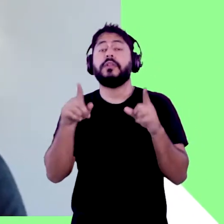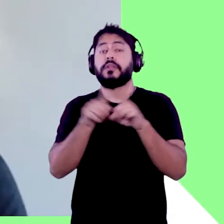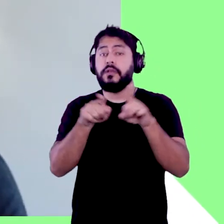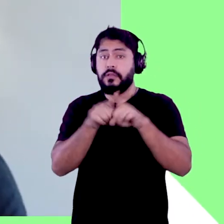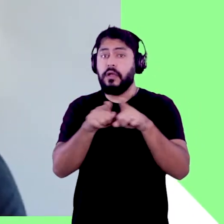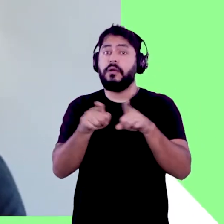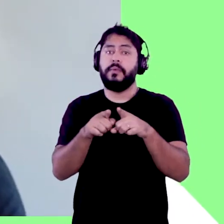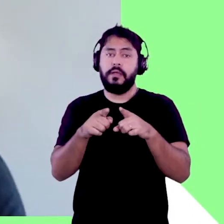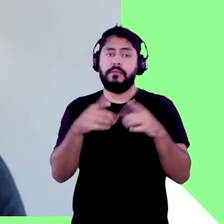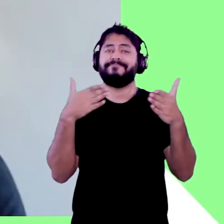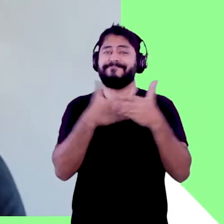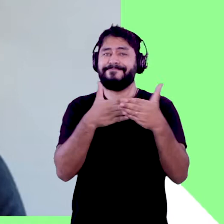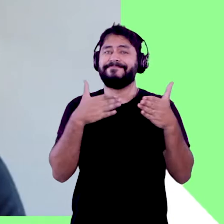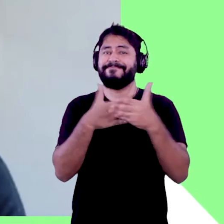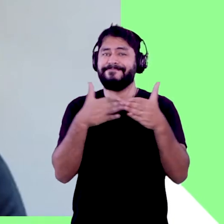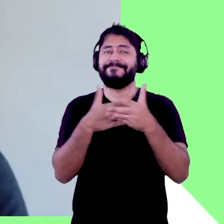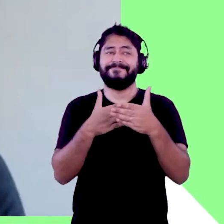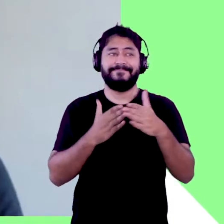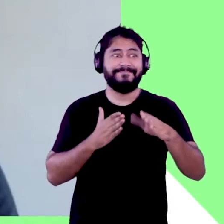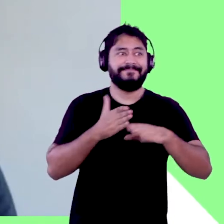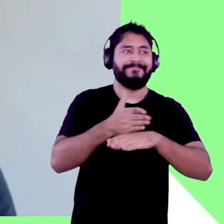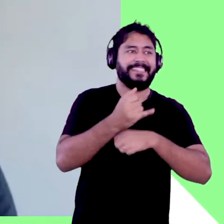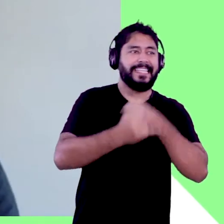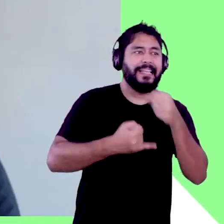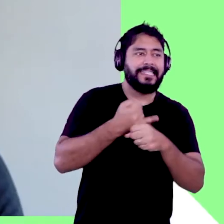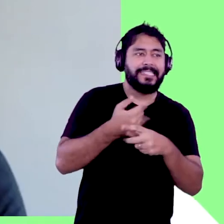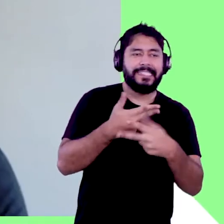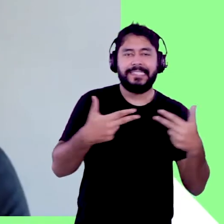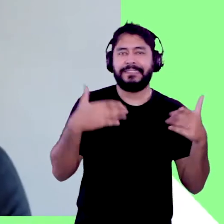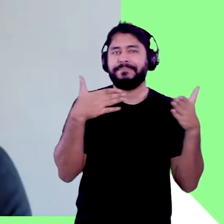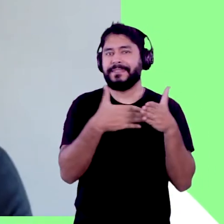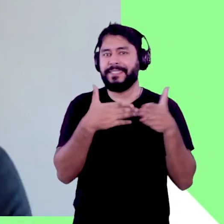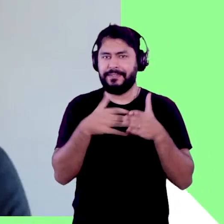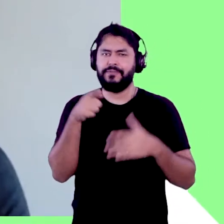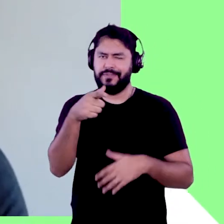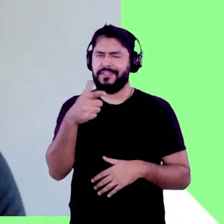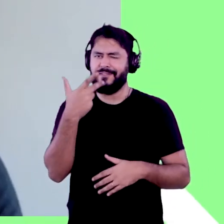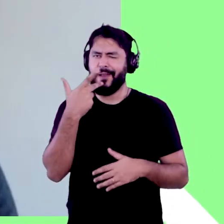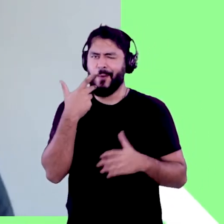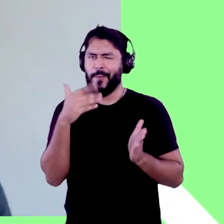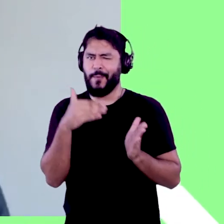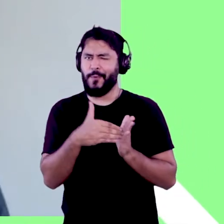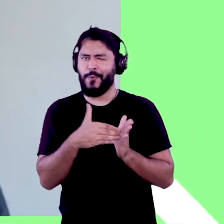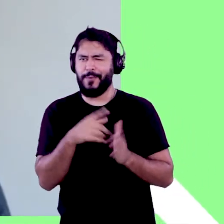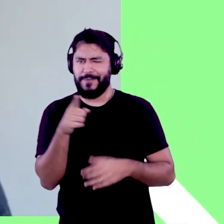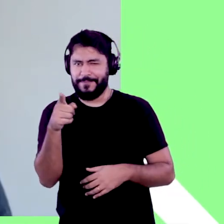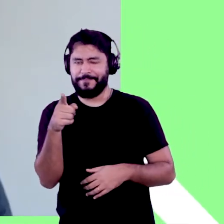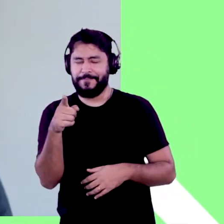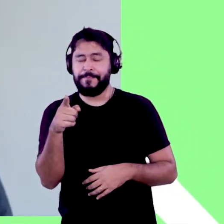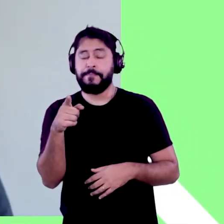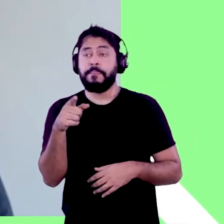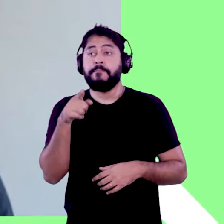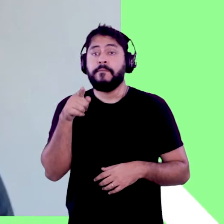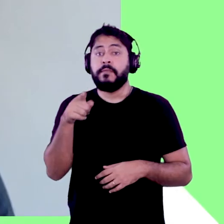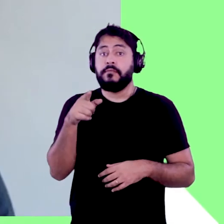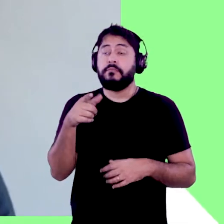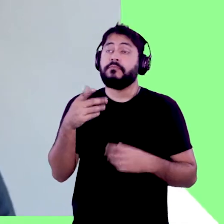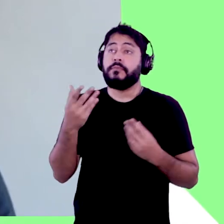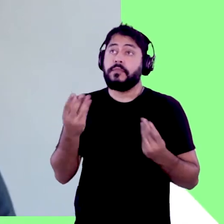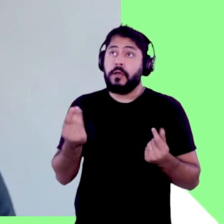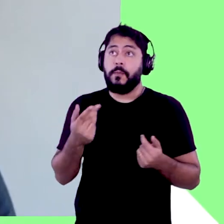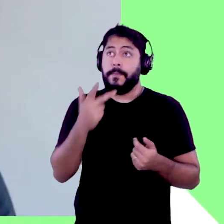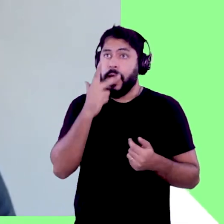digital, que é o que você trouxe aí no final da tua fala, e que se tornou essencial agora que